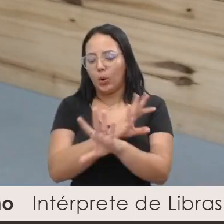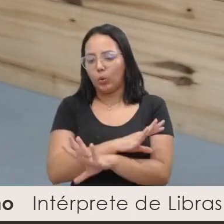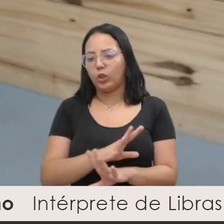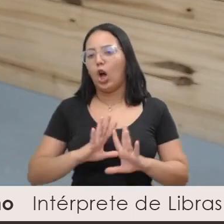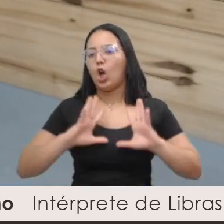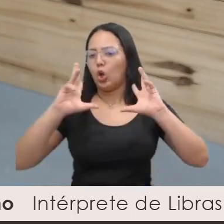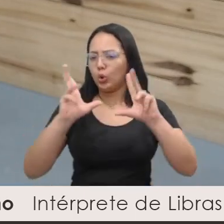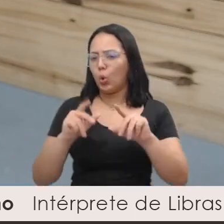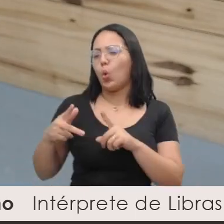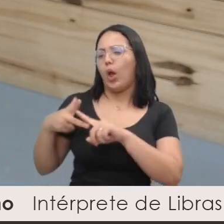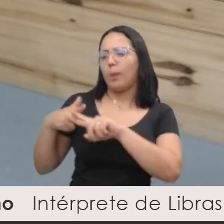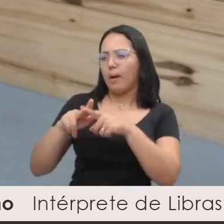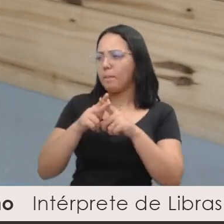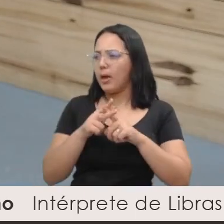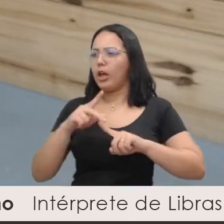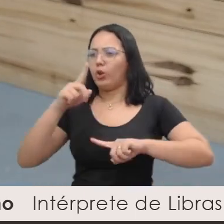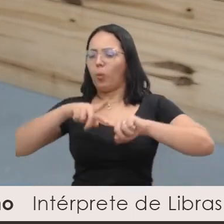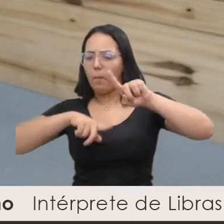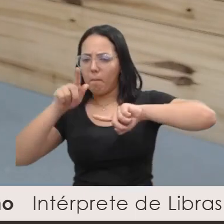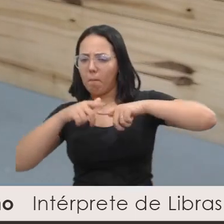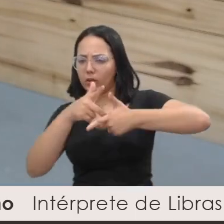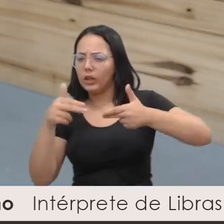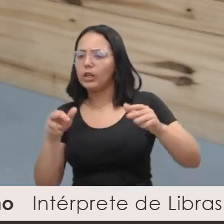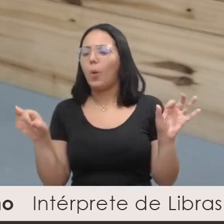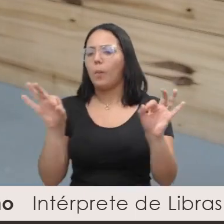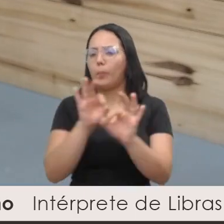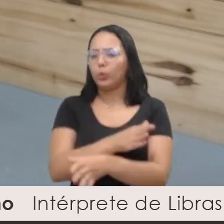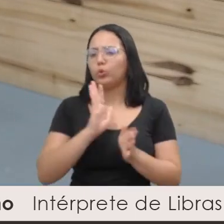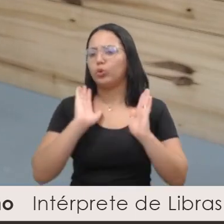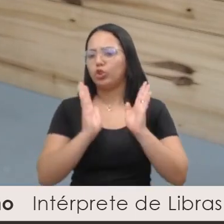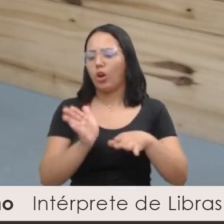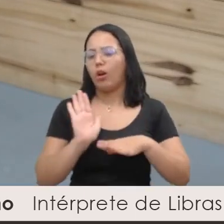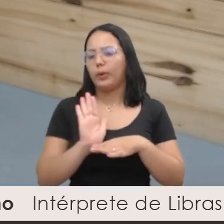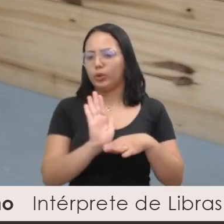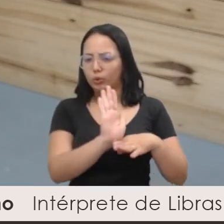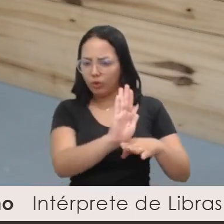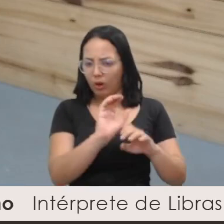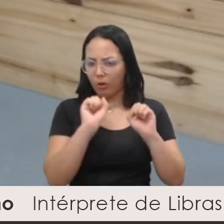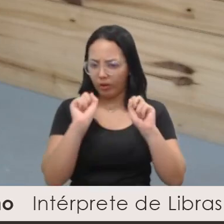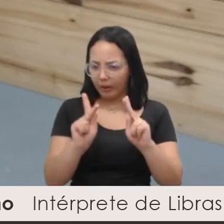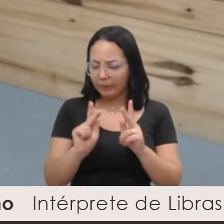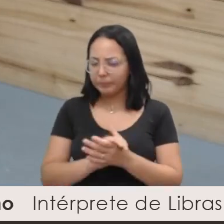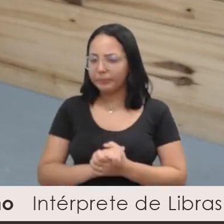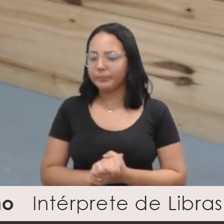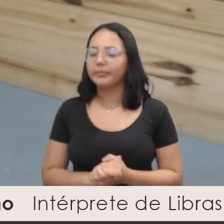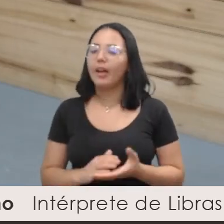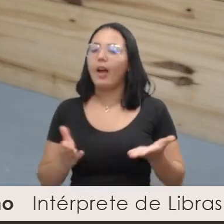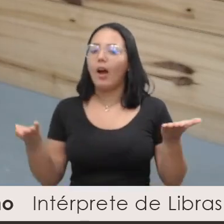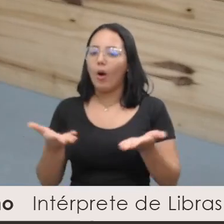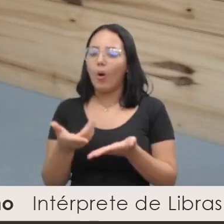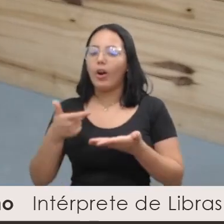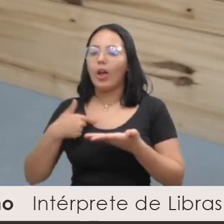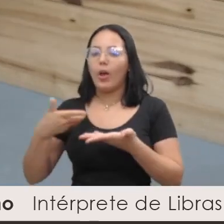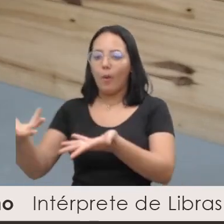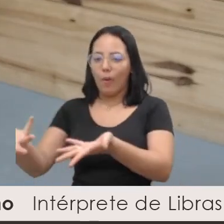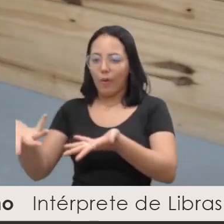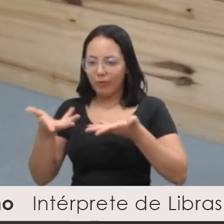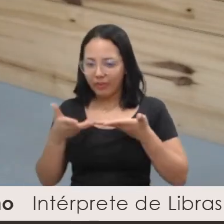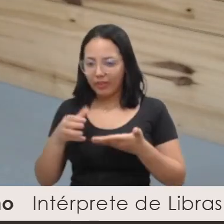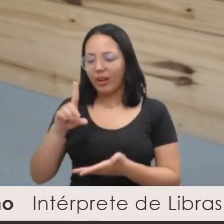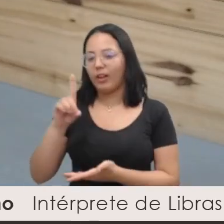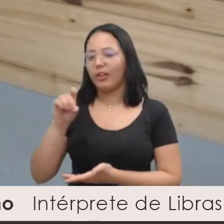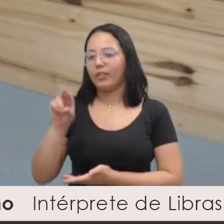o equipamento apropriado para aquela situação ali. Tá? Então eu quero convidar aqui o